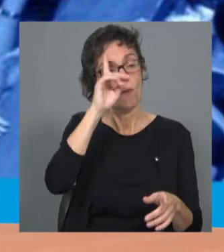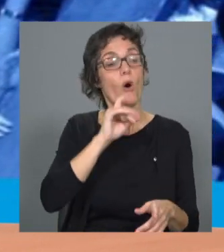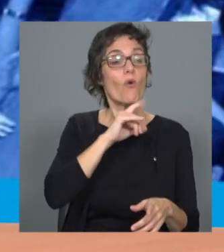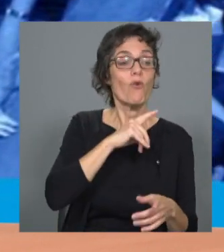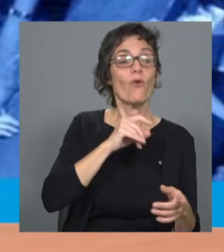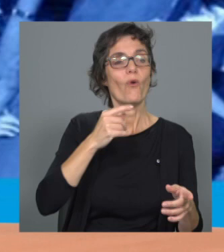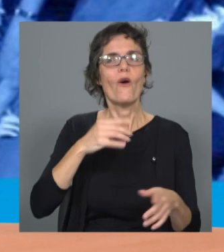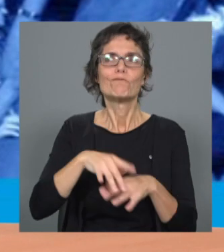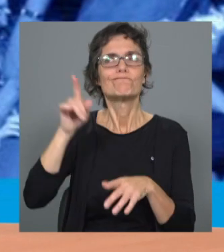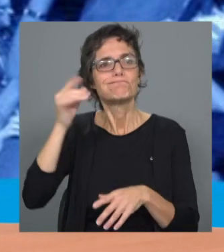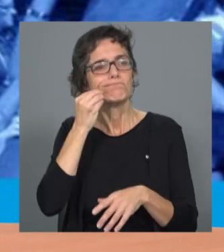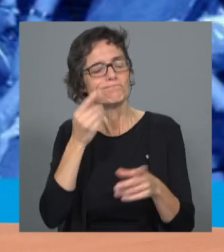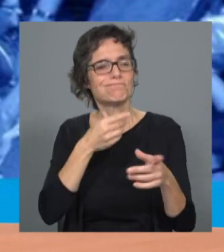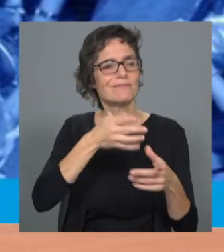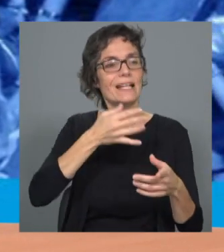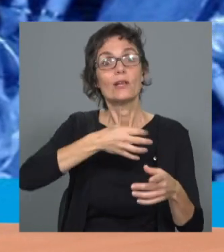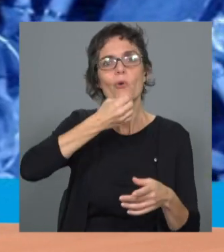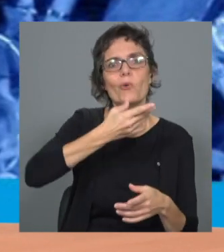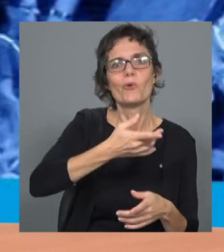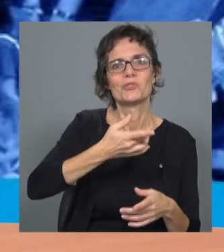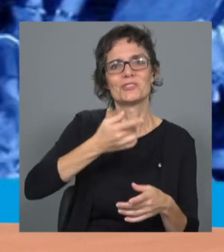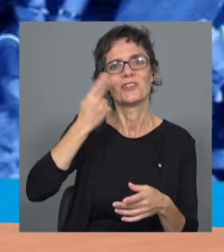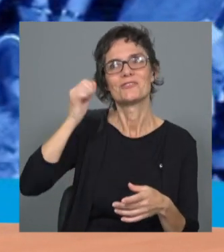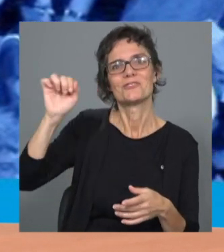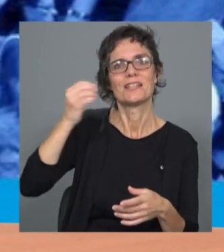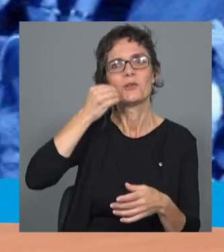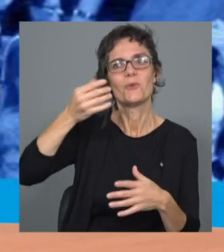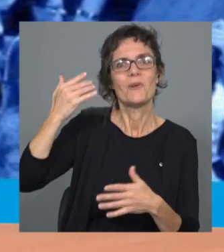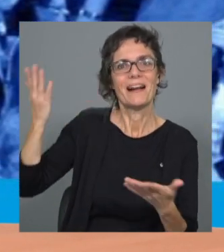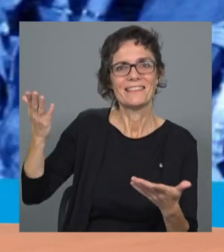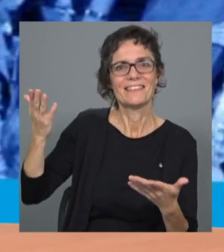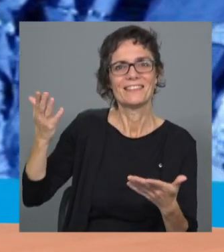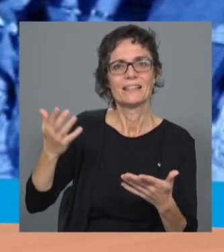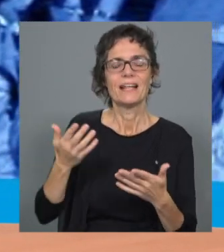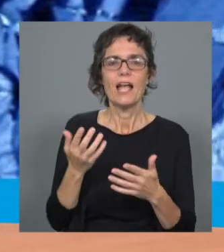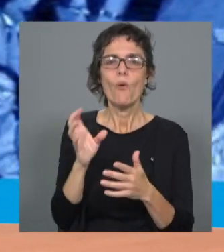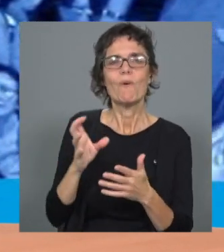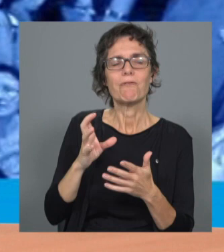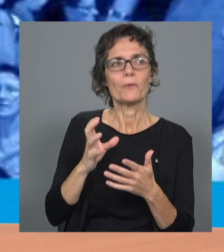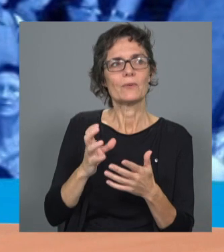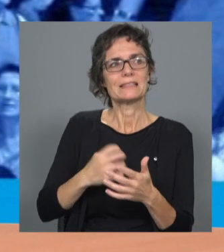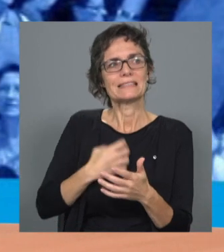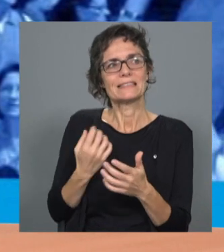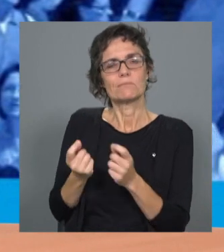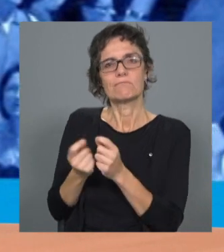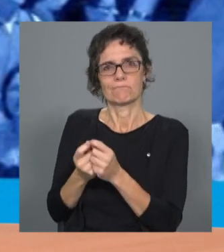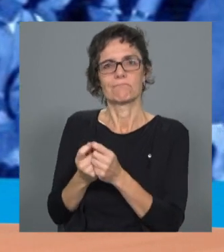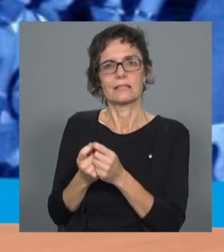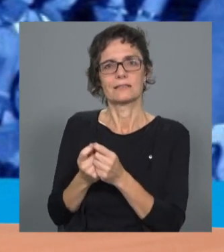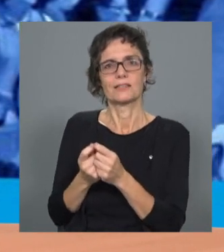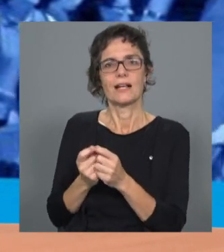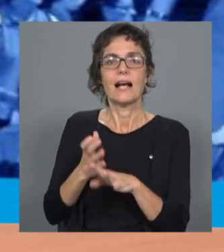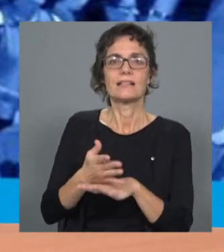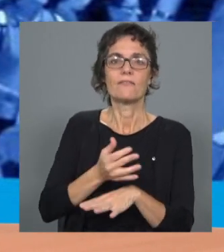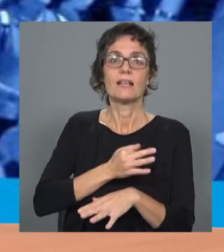saudades do avô ou da avó. Isso são processos que, com a fé e com a esperança